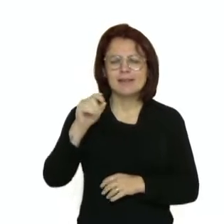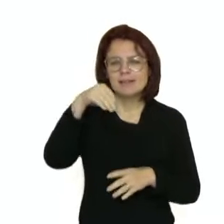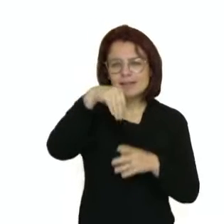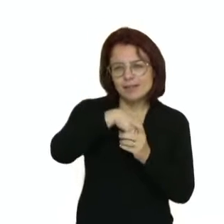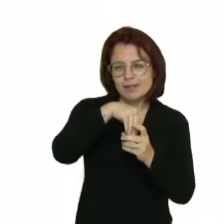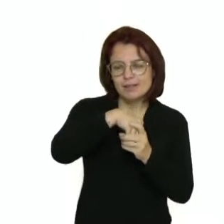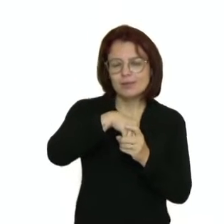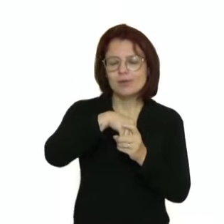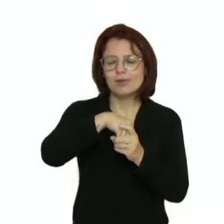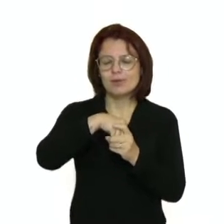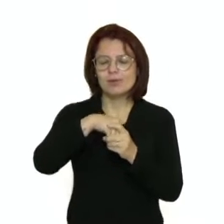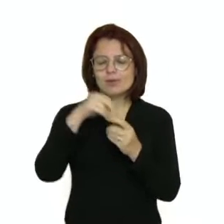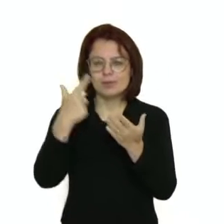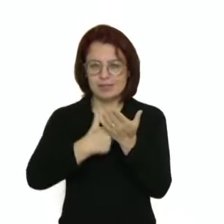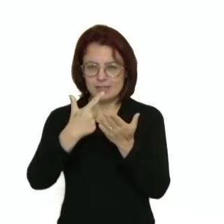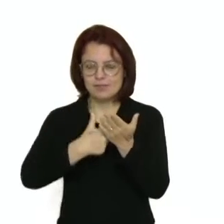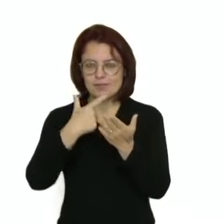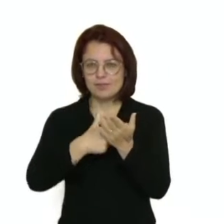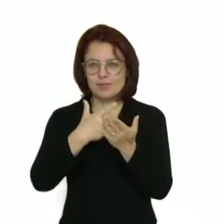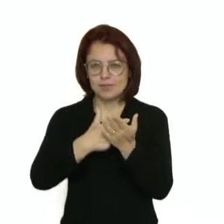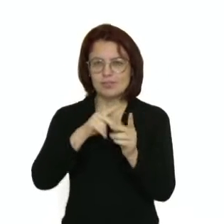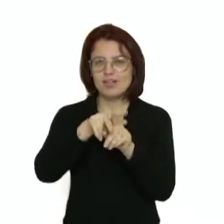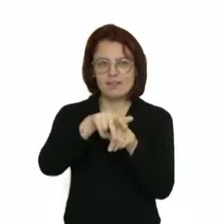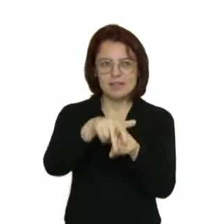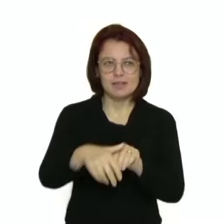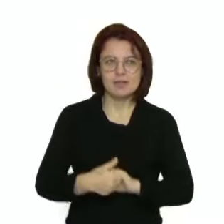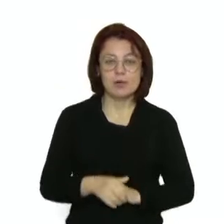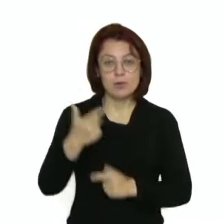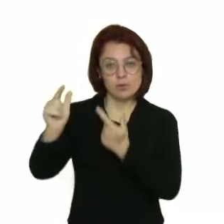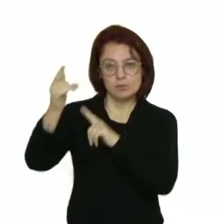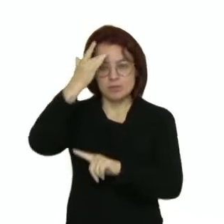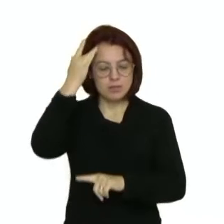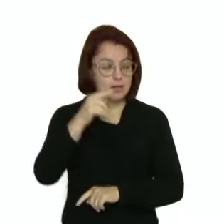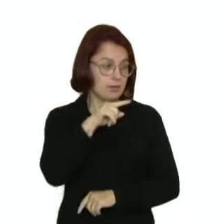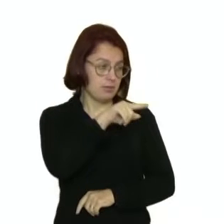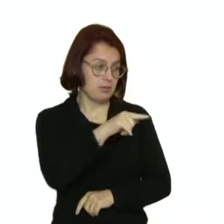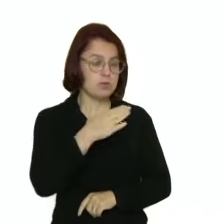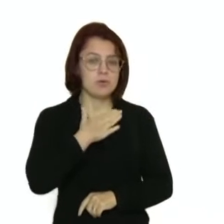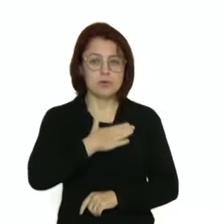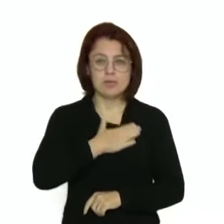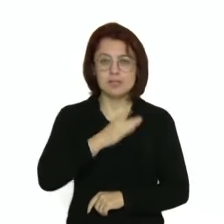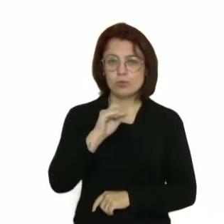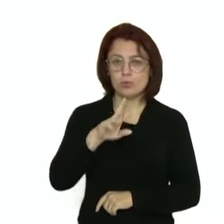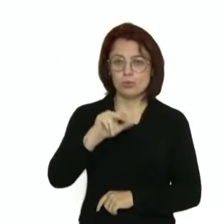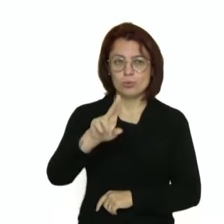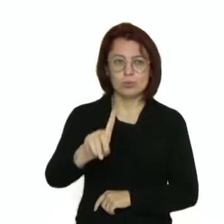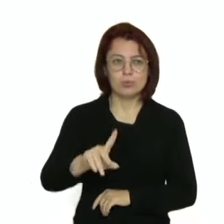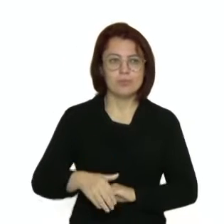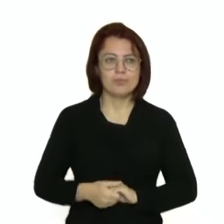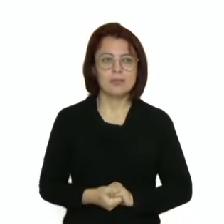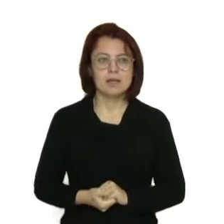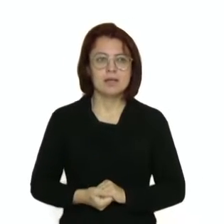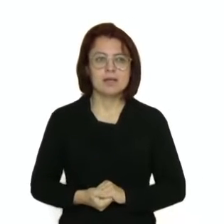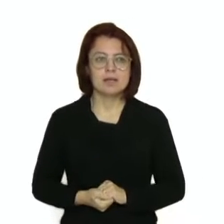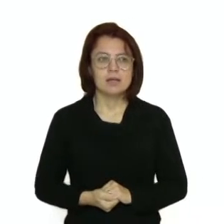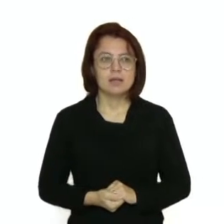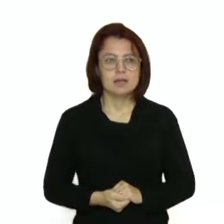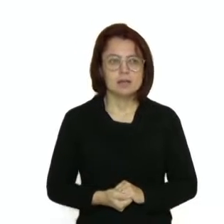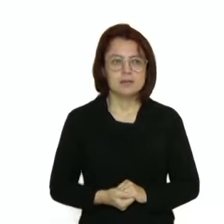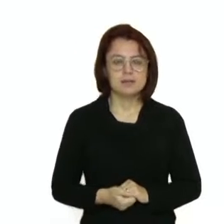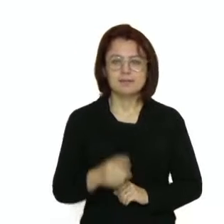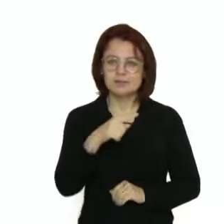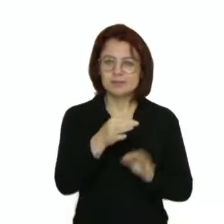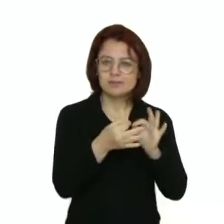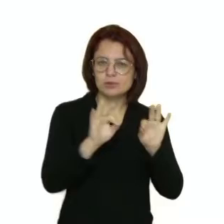de cavalaria. De outro qualquer diríamos, ele gostava de Dudu. Tratando-se, porém, do